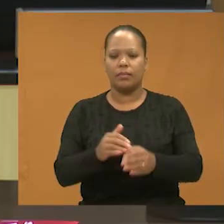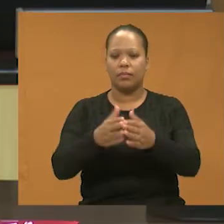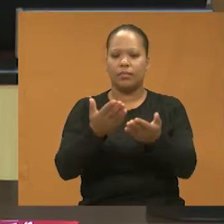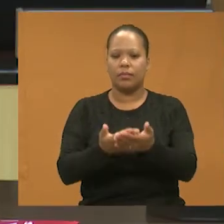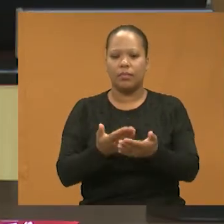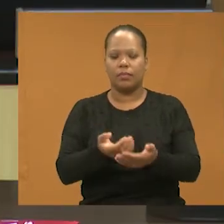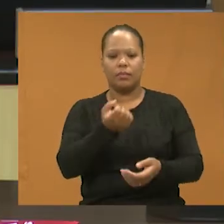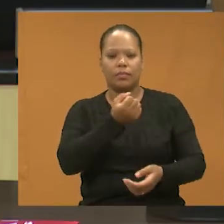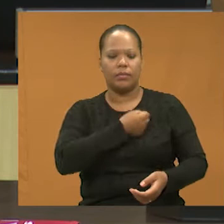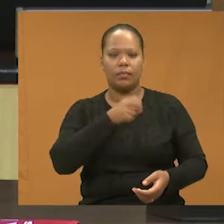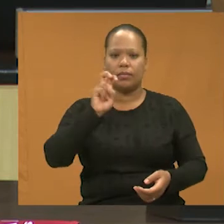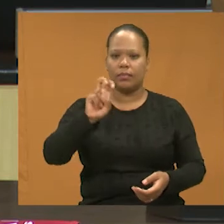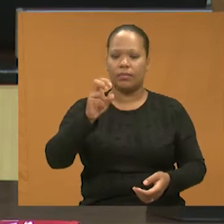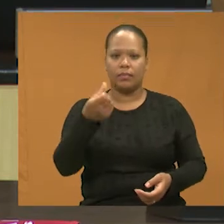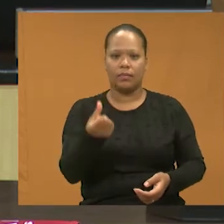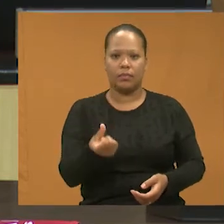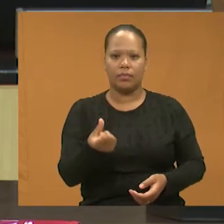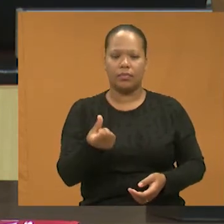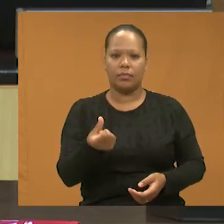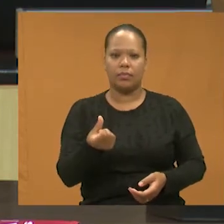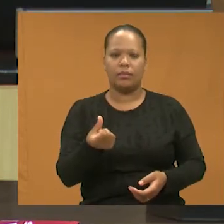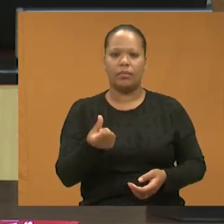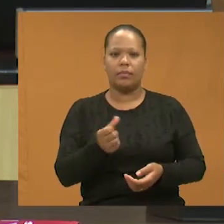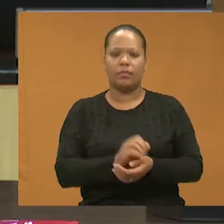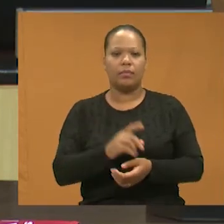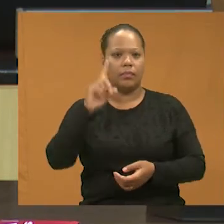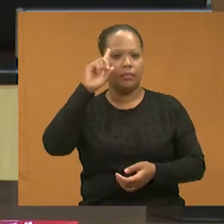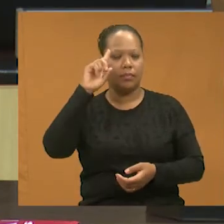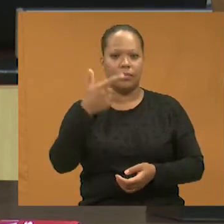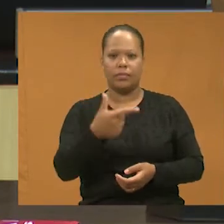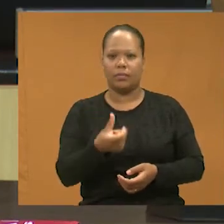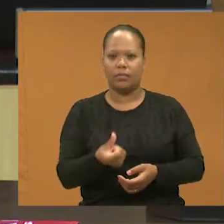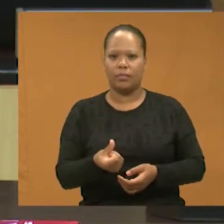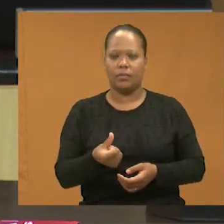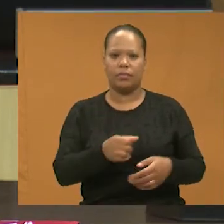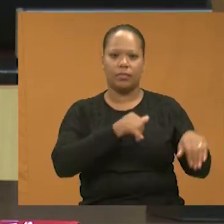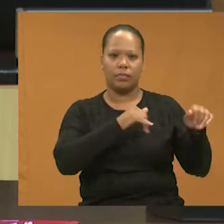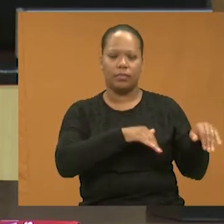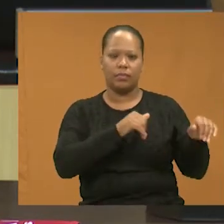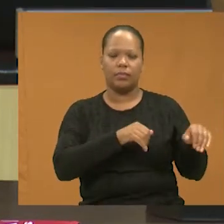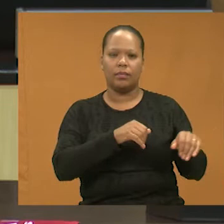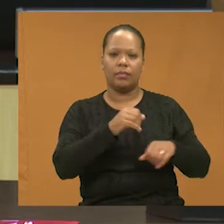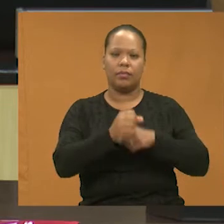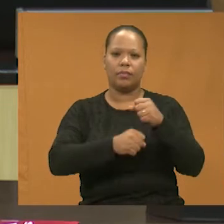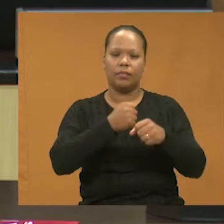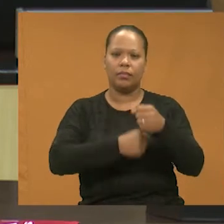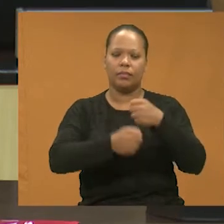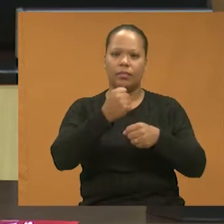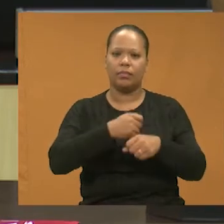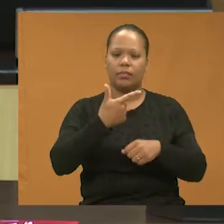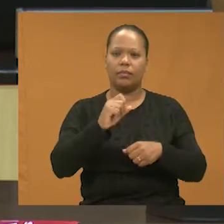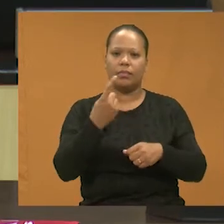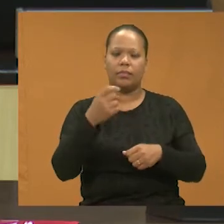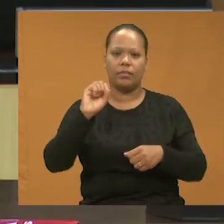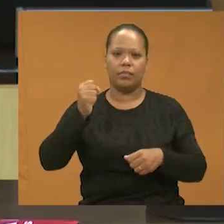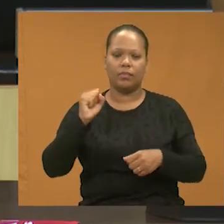Requerimento de número 56. Considerando que no dia 26 de setembro de 2018 foi